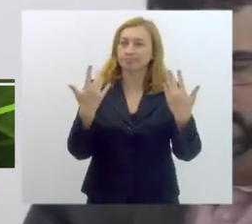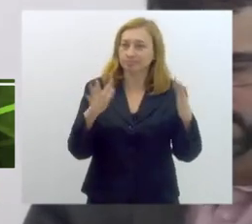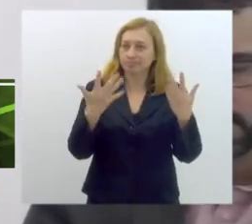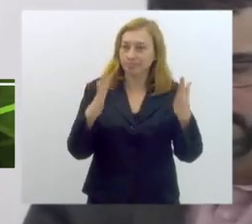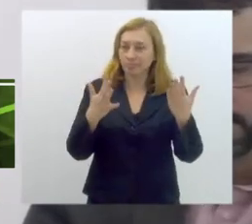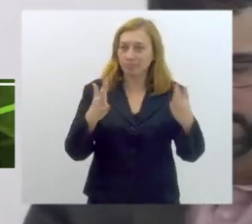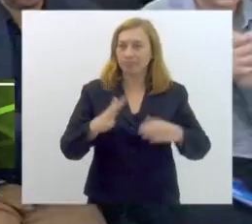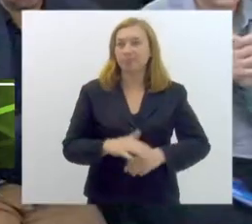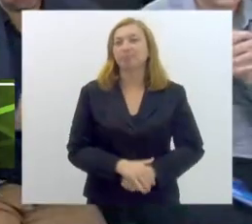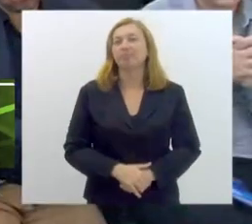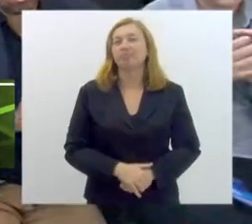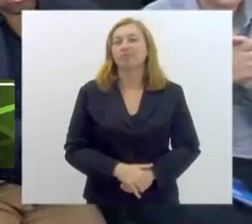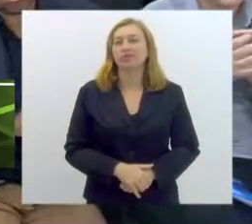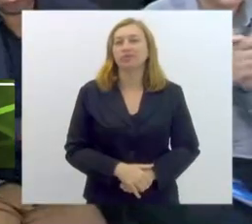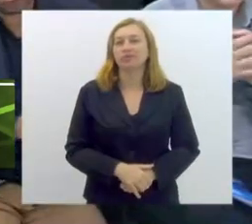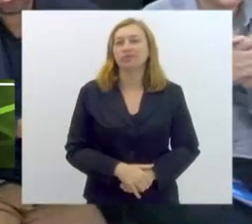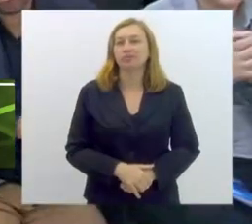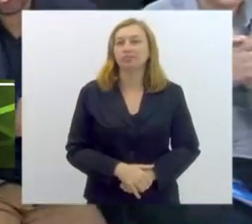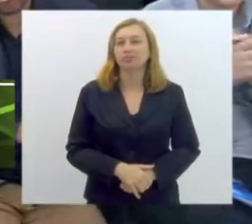E